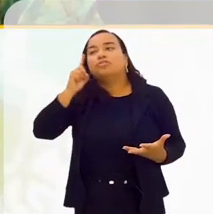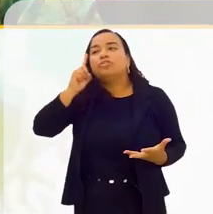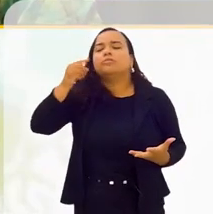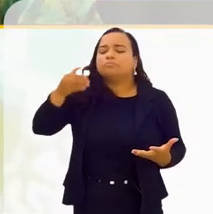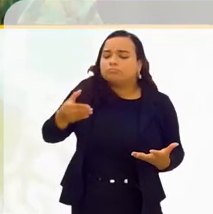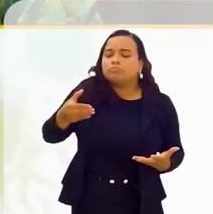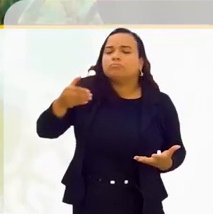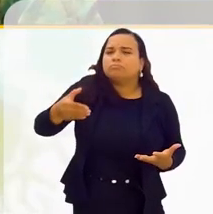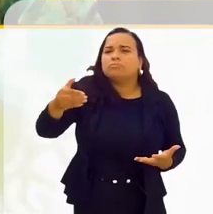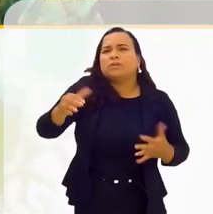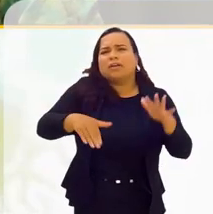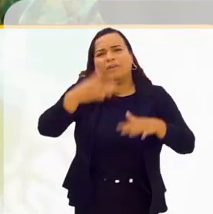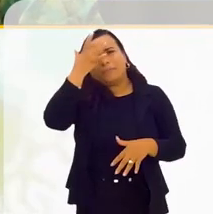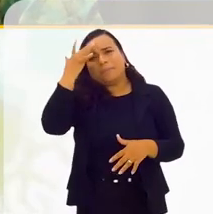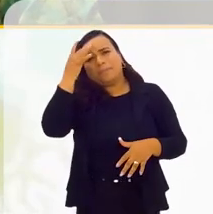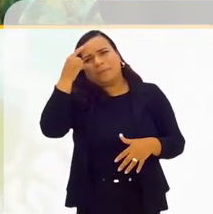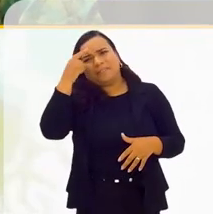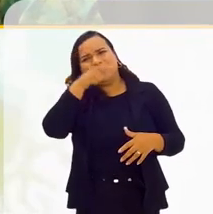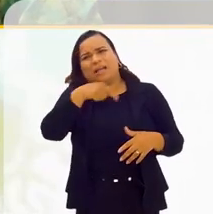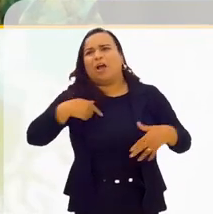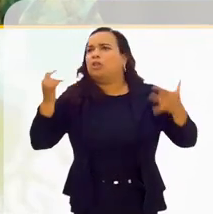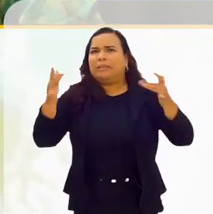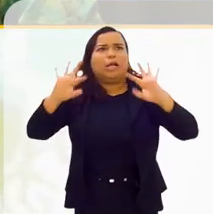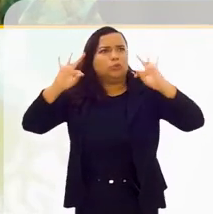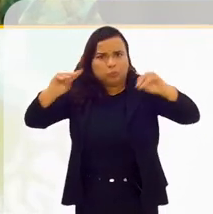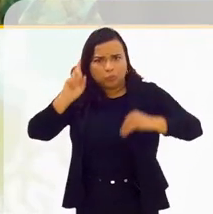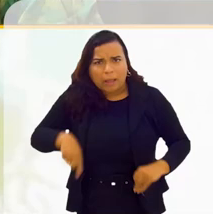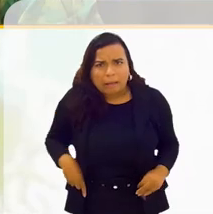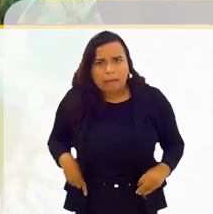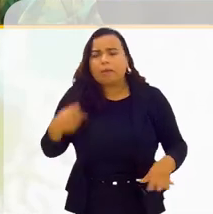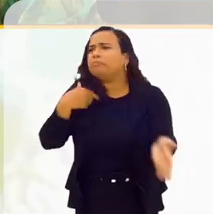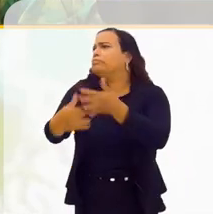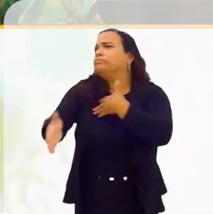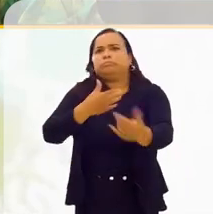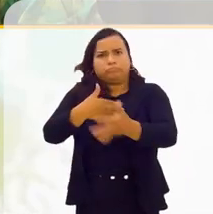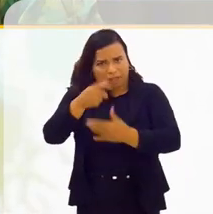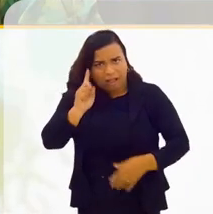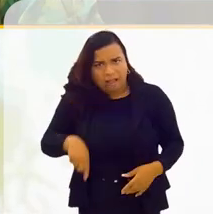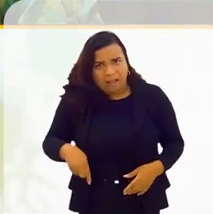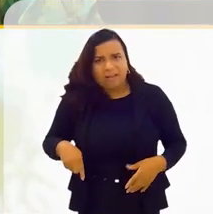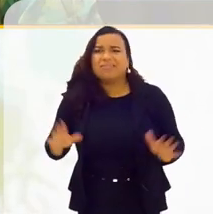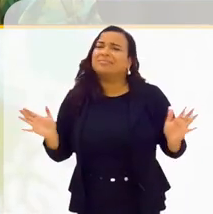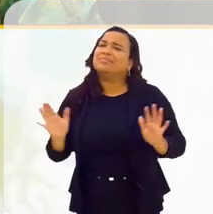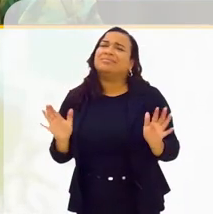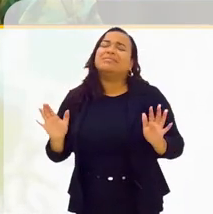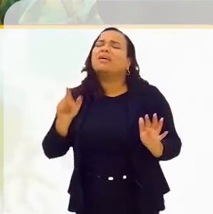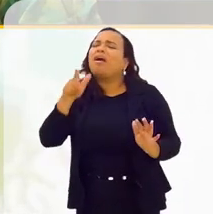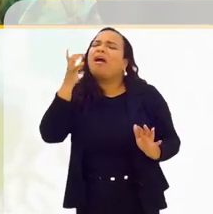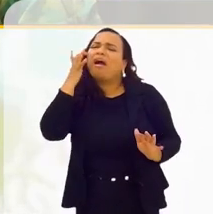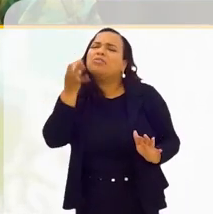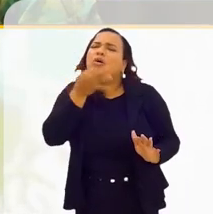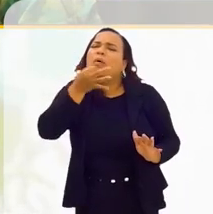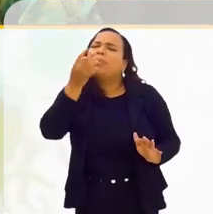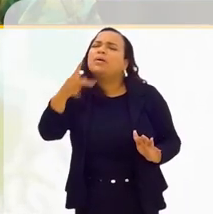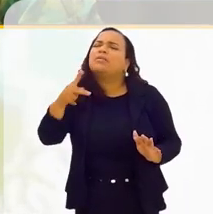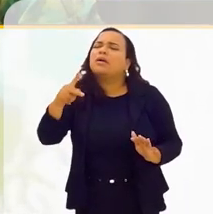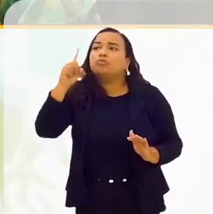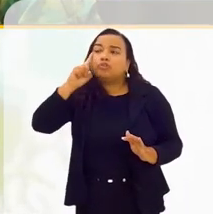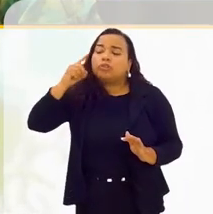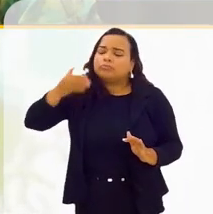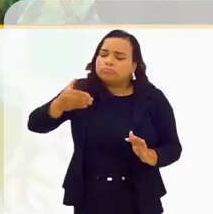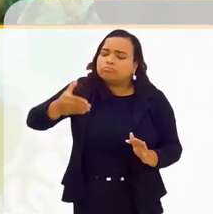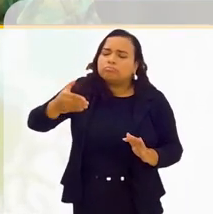ver um dia de cada vez muita gente interpreta Ah então vou largar tudo e vou sair por aí o que que é para você